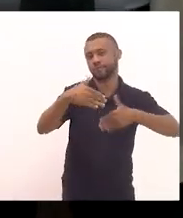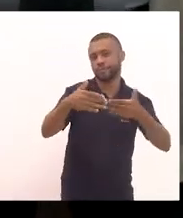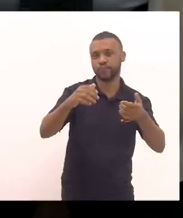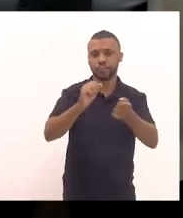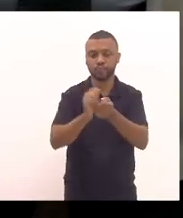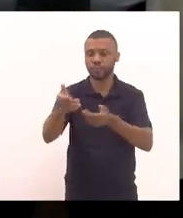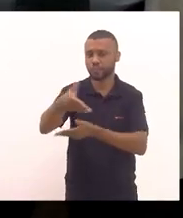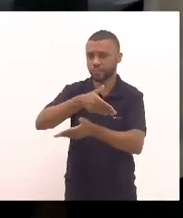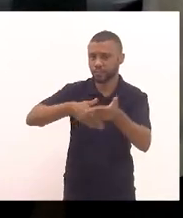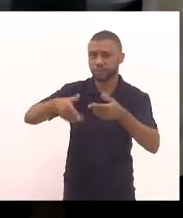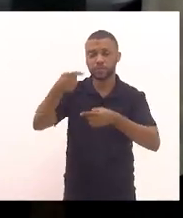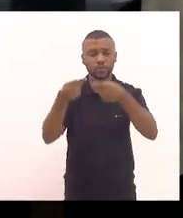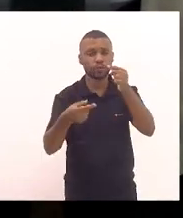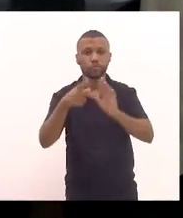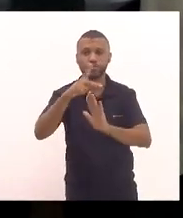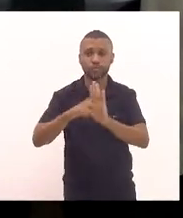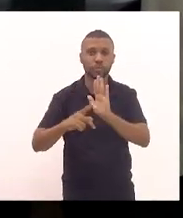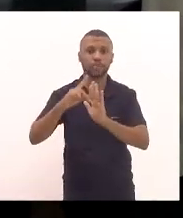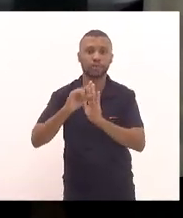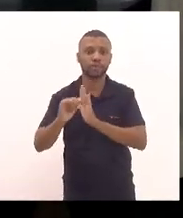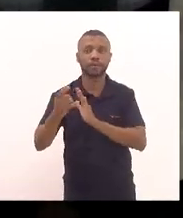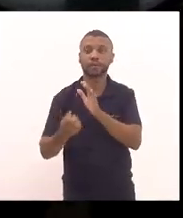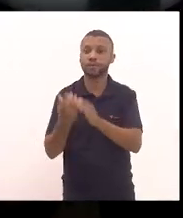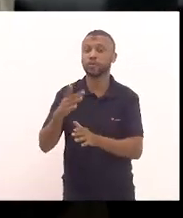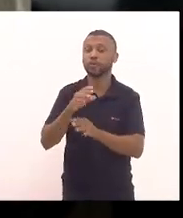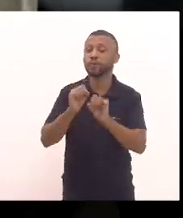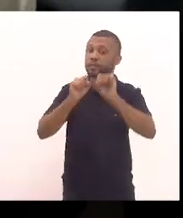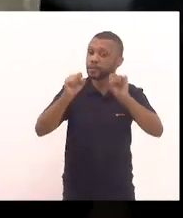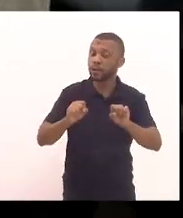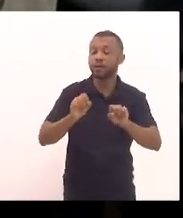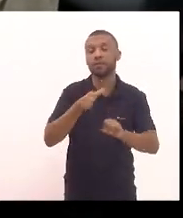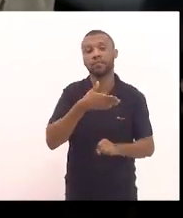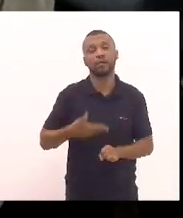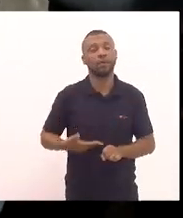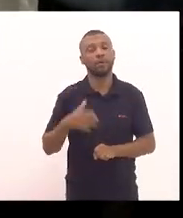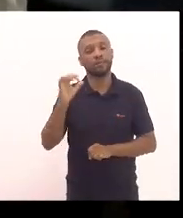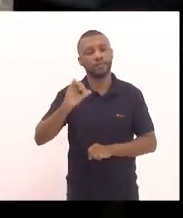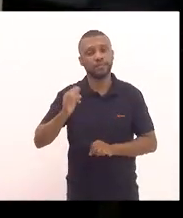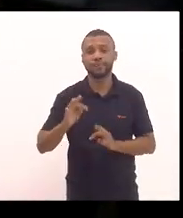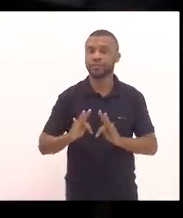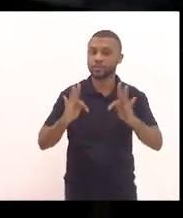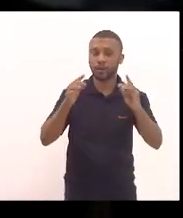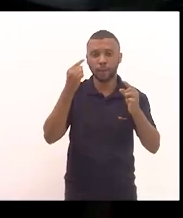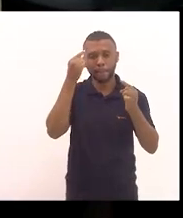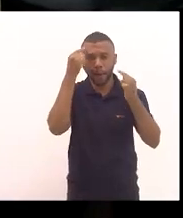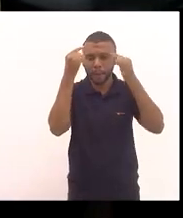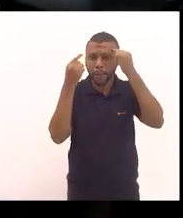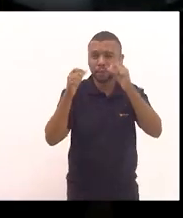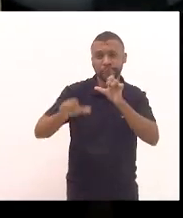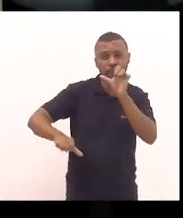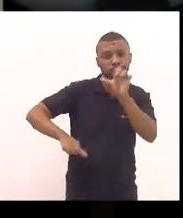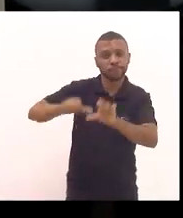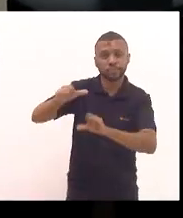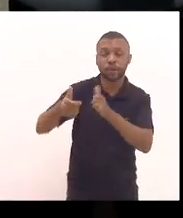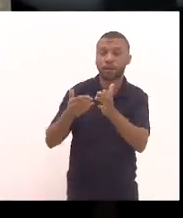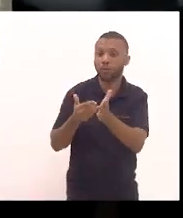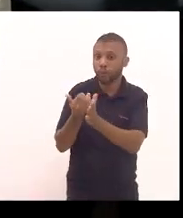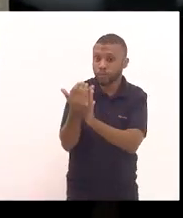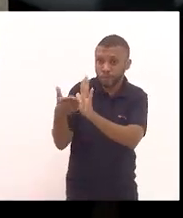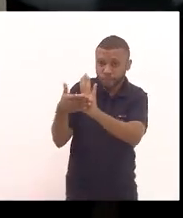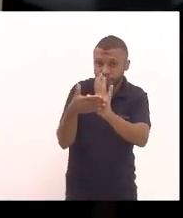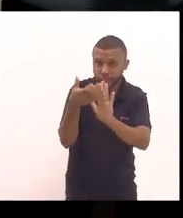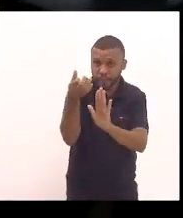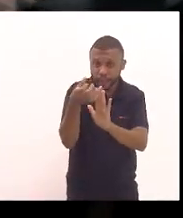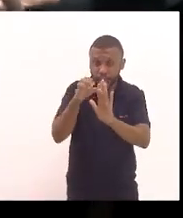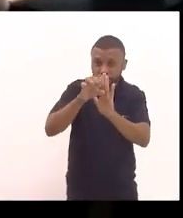está discutindo o projeto que institui o Sistema Estadual de Ciência, Tecnologia e Inovação. Ele entrou em pauta, recebeu 6 emendas,